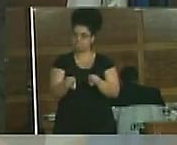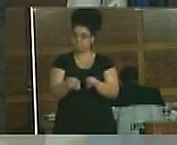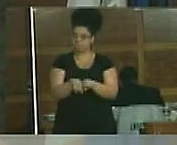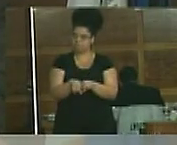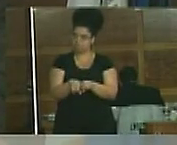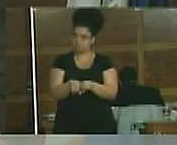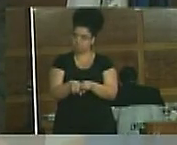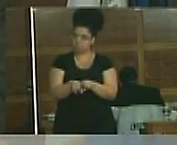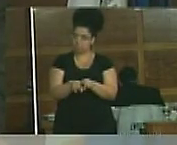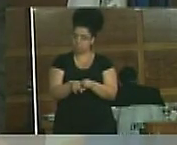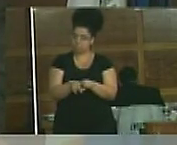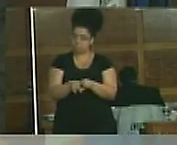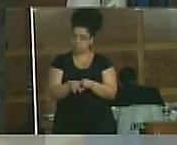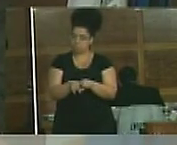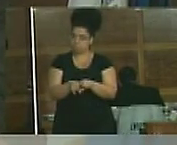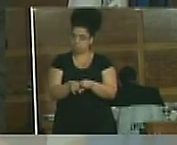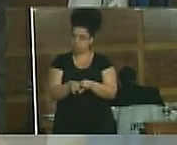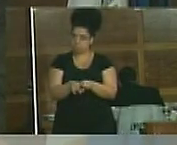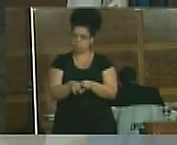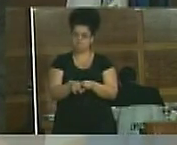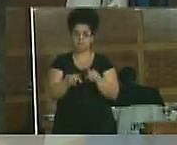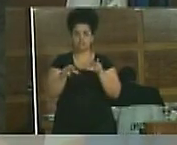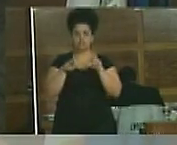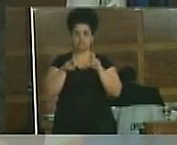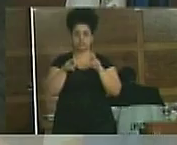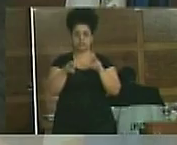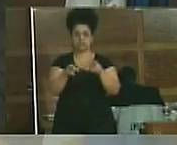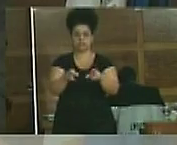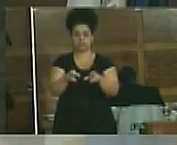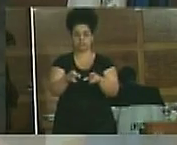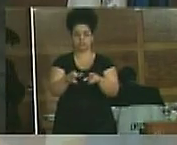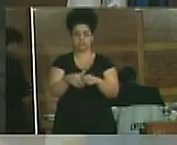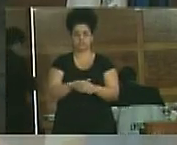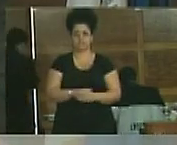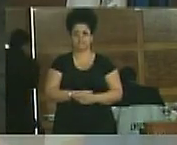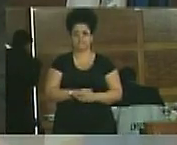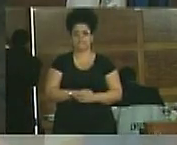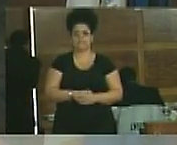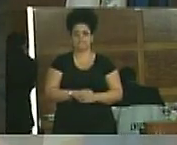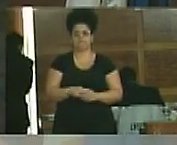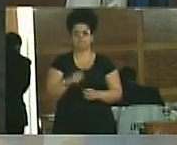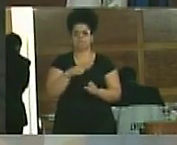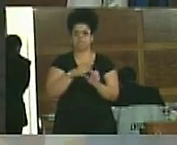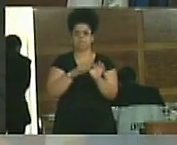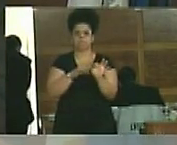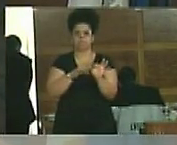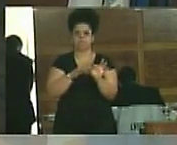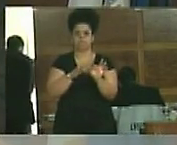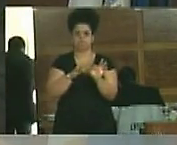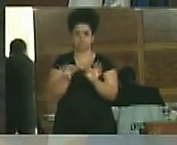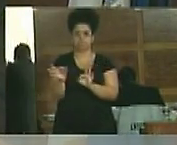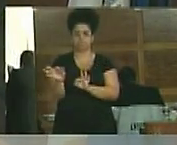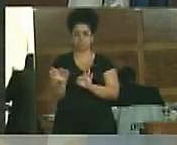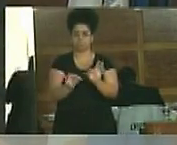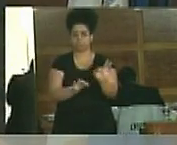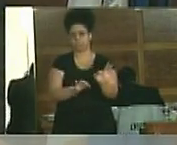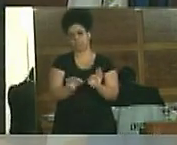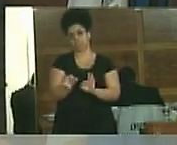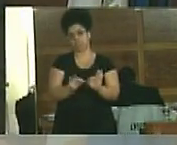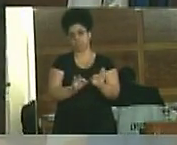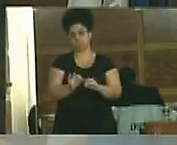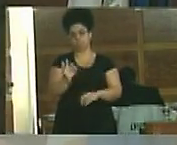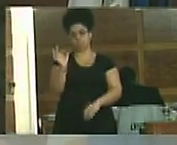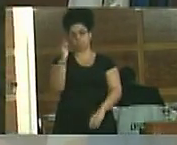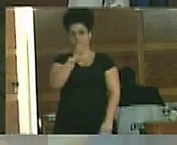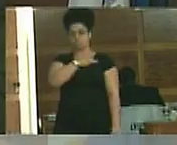e de a maioria dos tipos de câncer. Né? Segundo a Organização Mundial da Saúde, o